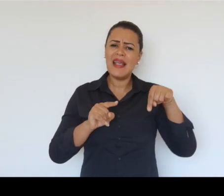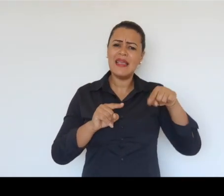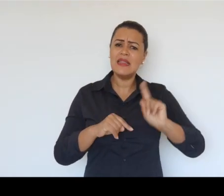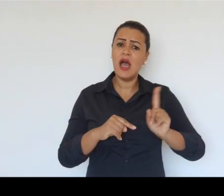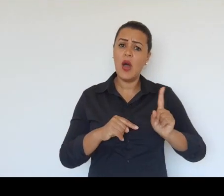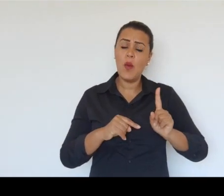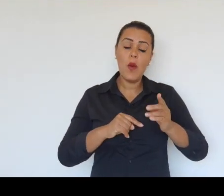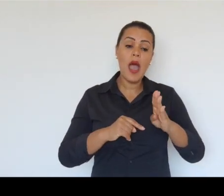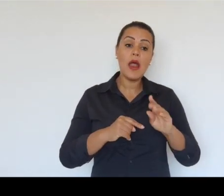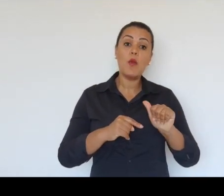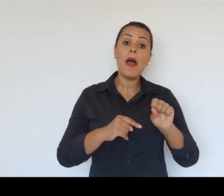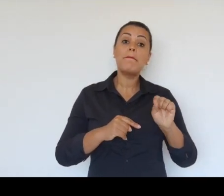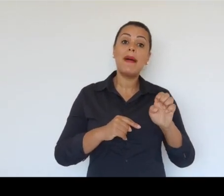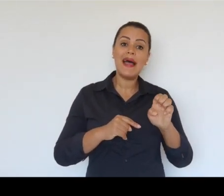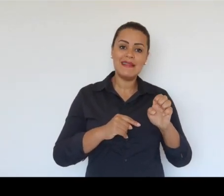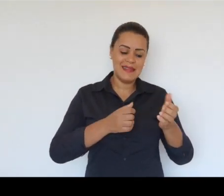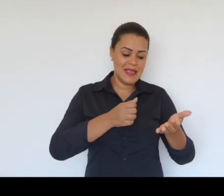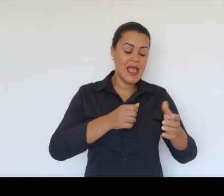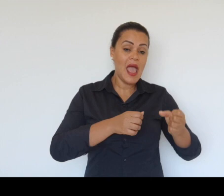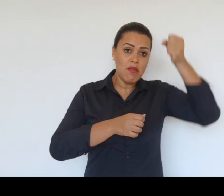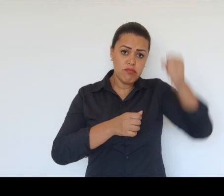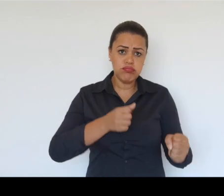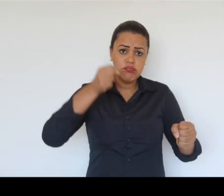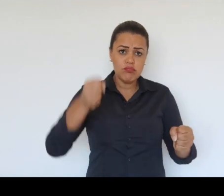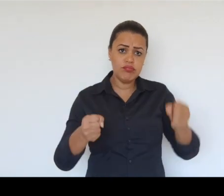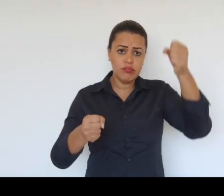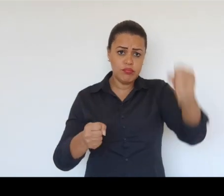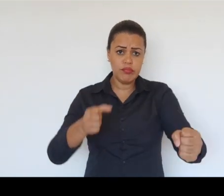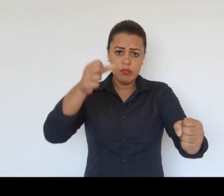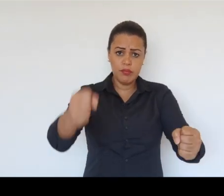uma base do sítio, não exatamente a uma cabana.